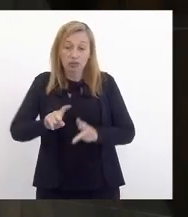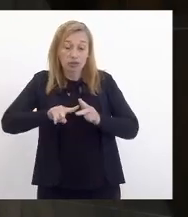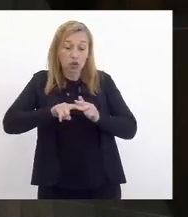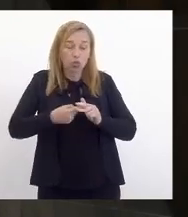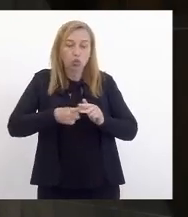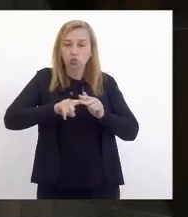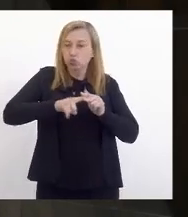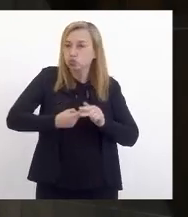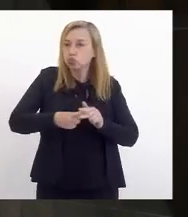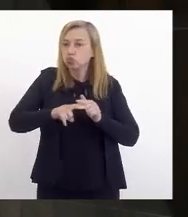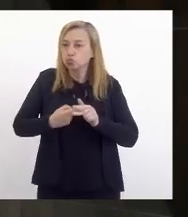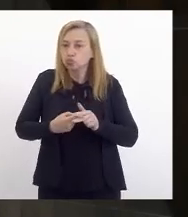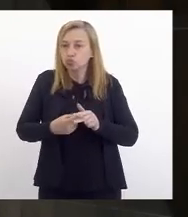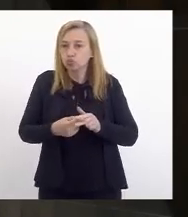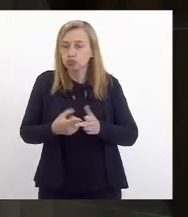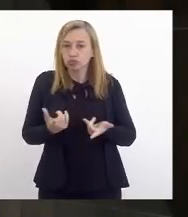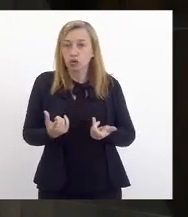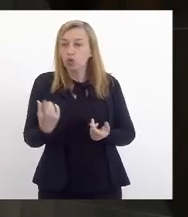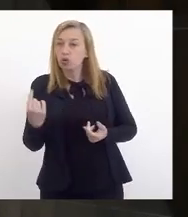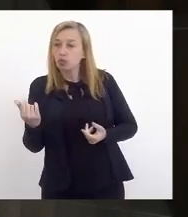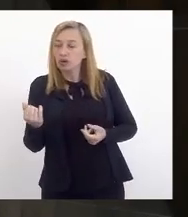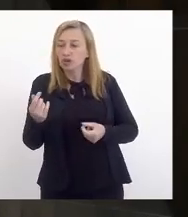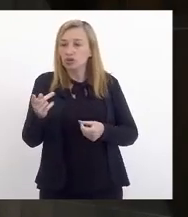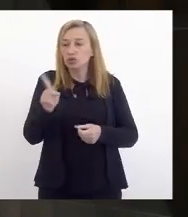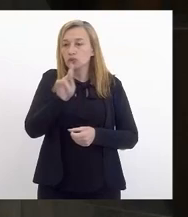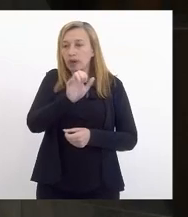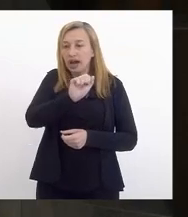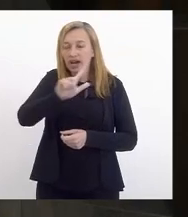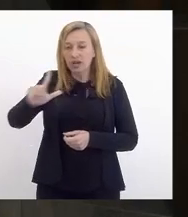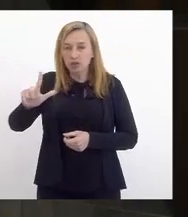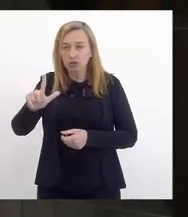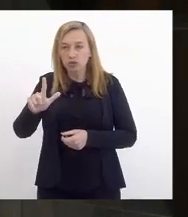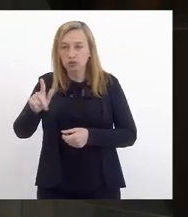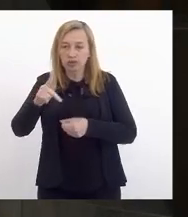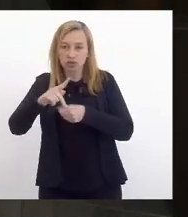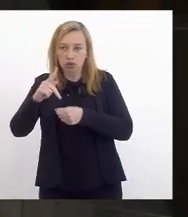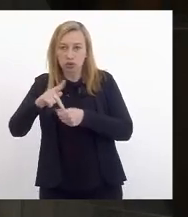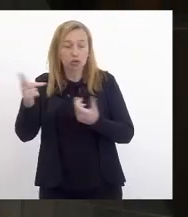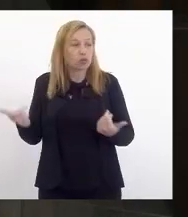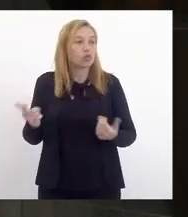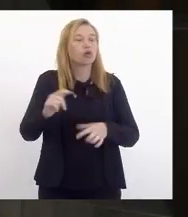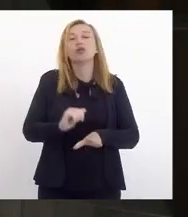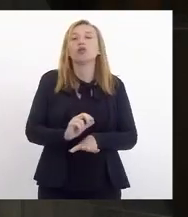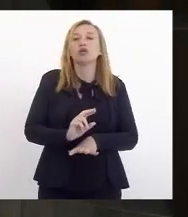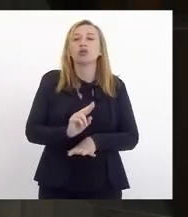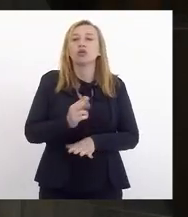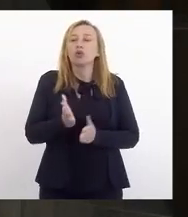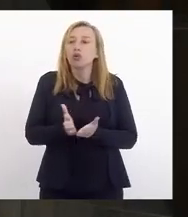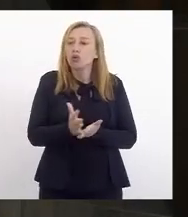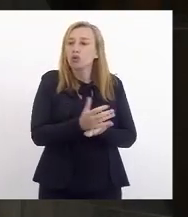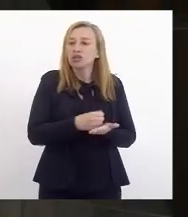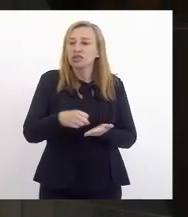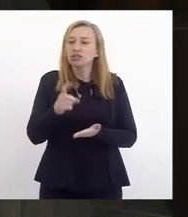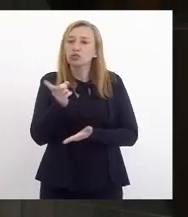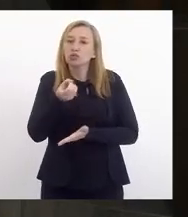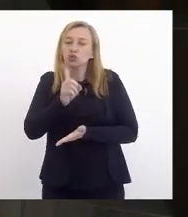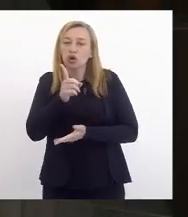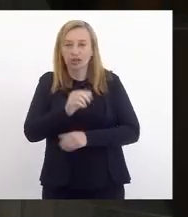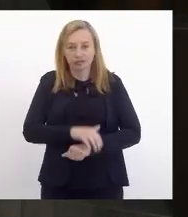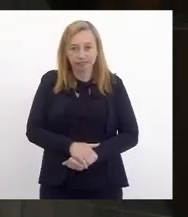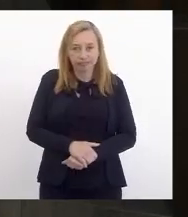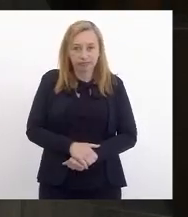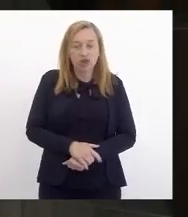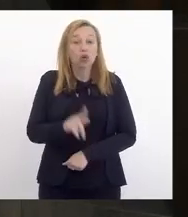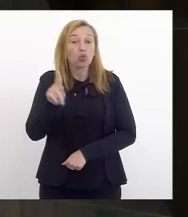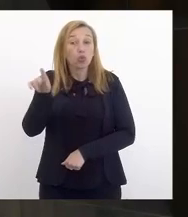reajustada função do preço do barril do petróleo e função da cotação do dólar. O